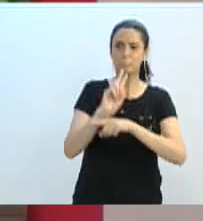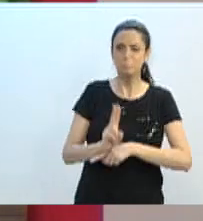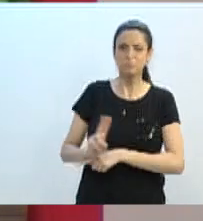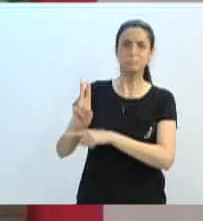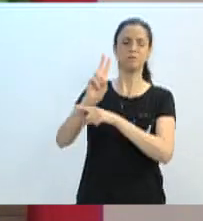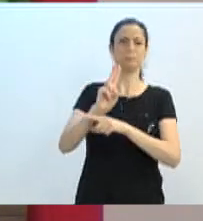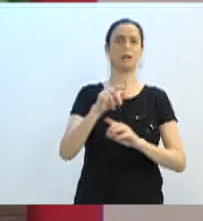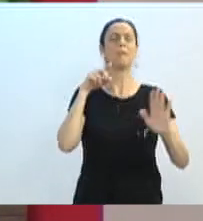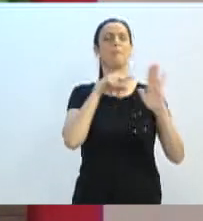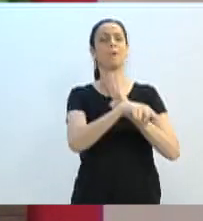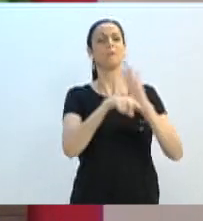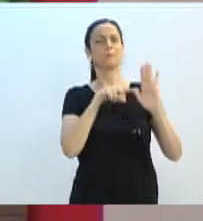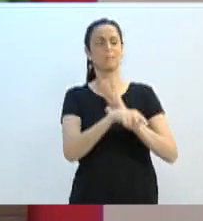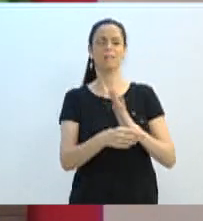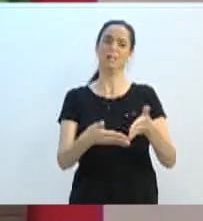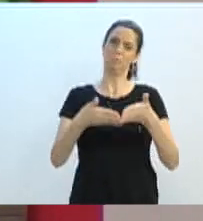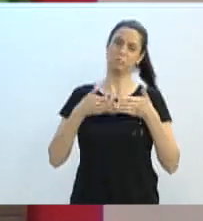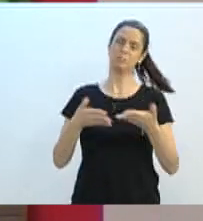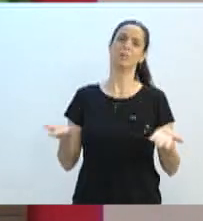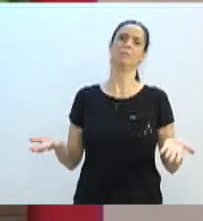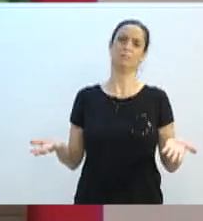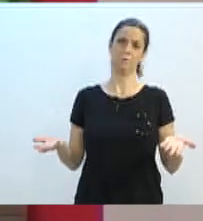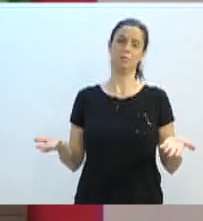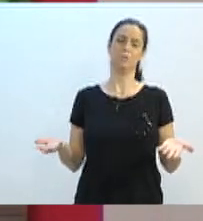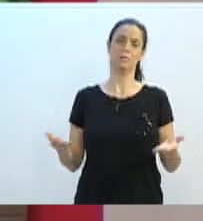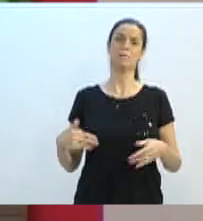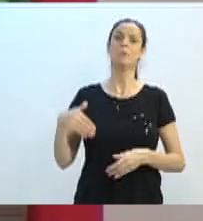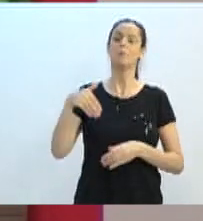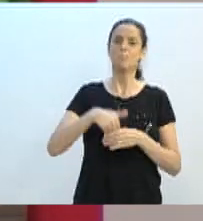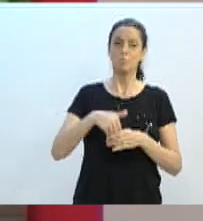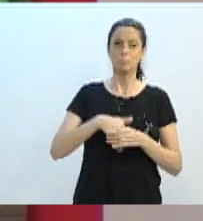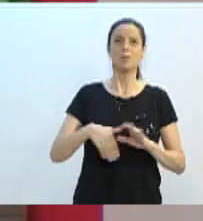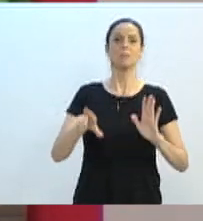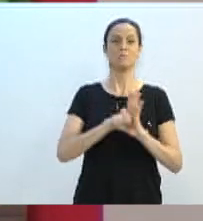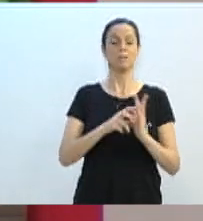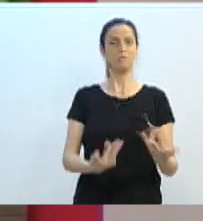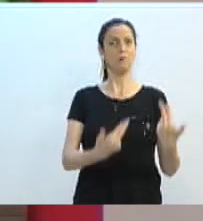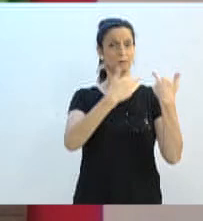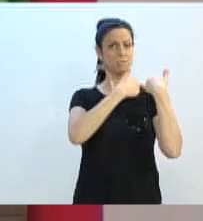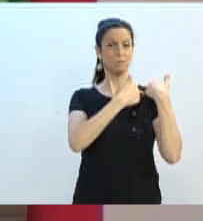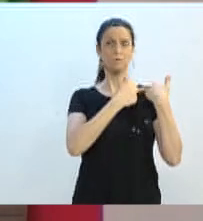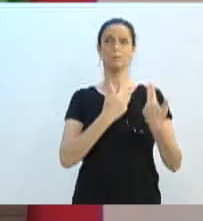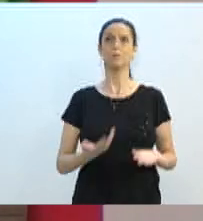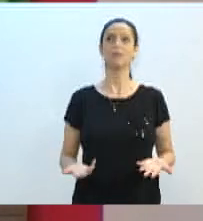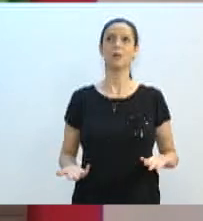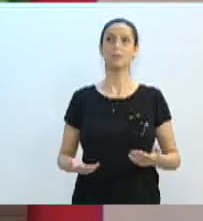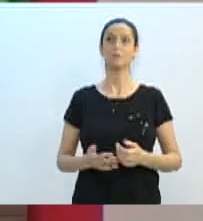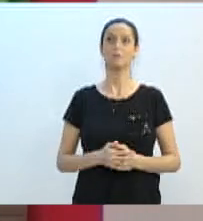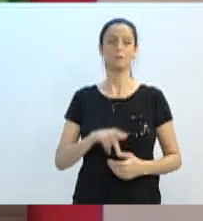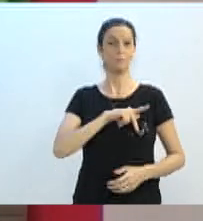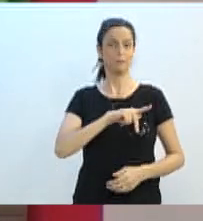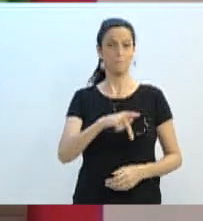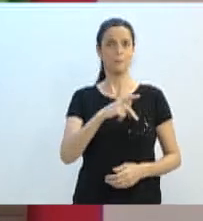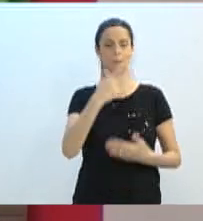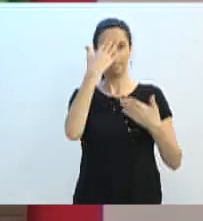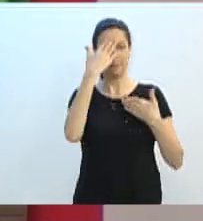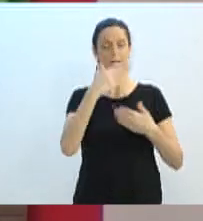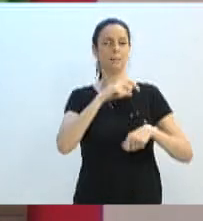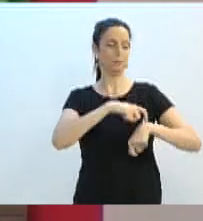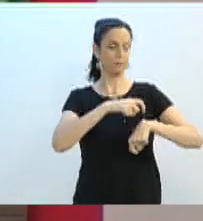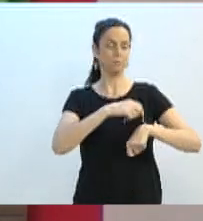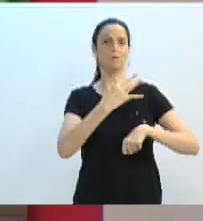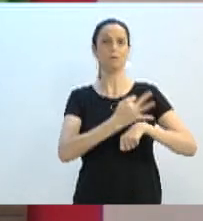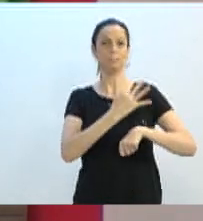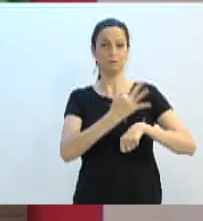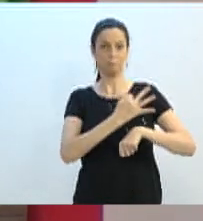isso questionaram aqui. Por favor, vamos votar essa lei com responsabilidade. E presidente, obrigado pela tolerância.